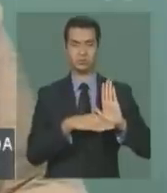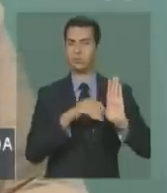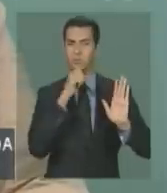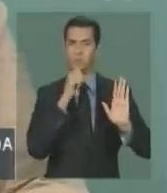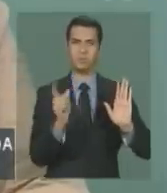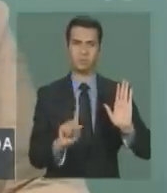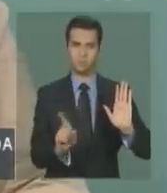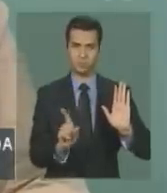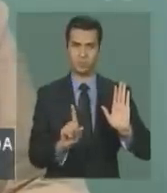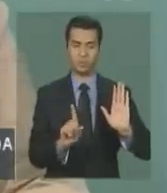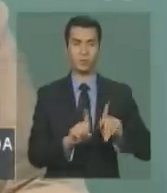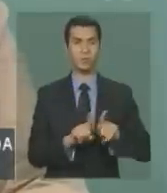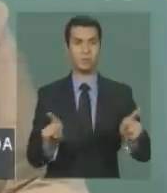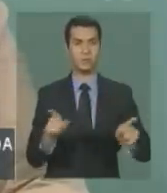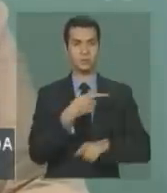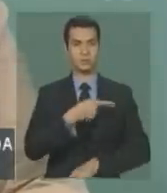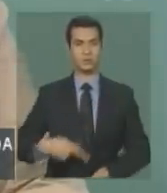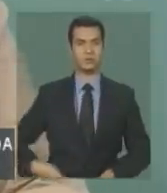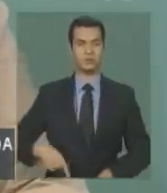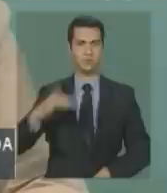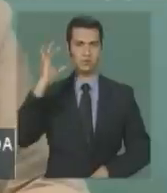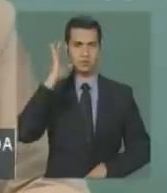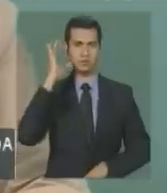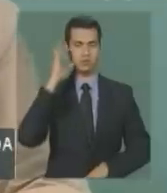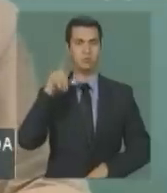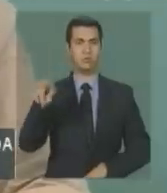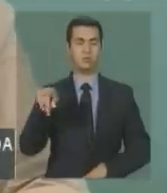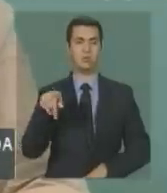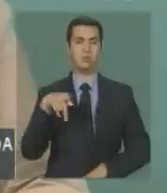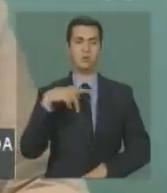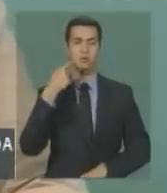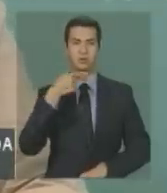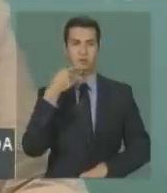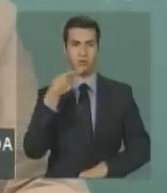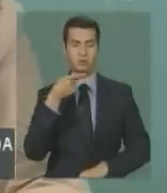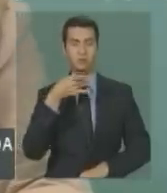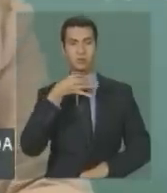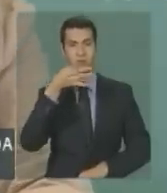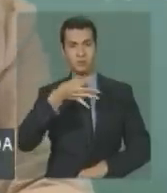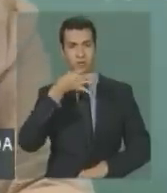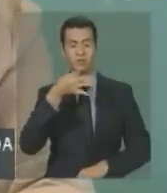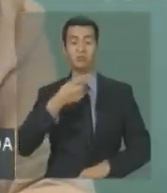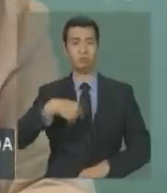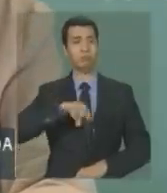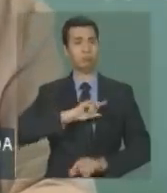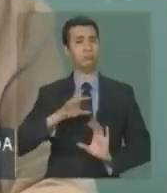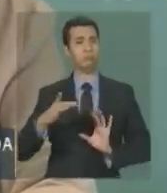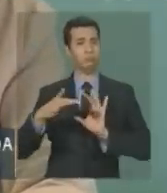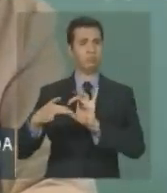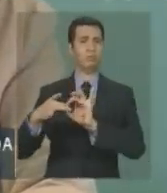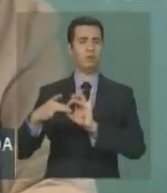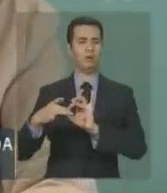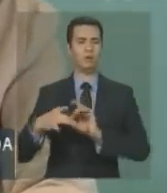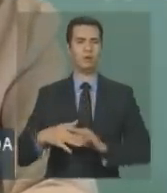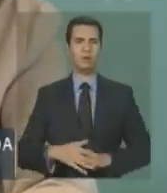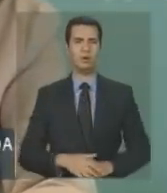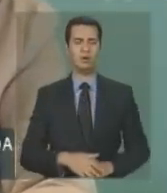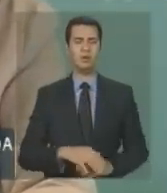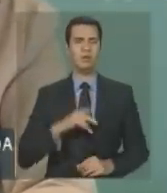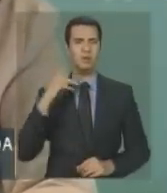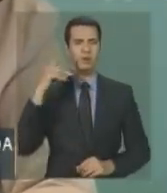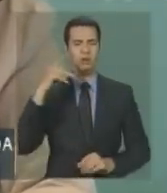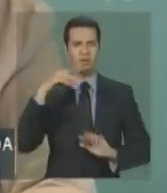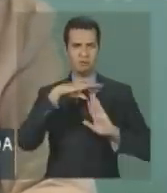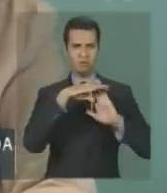momento mas a própria presidenta Dilma Apresentou um conceito ao qual nós nos filiamos todos que o plano ele